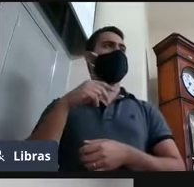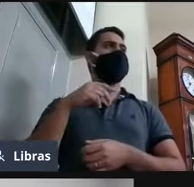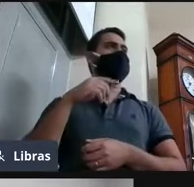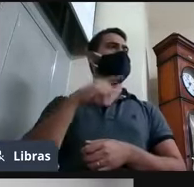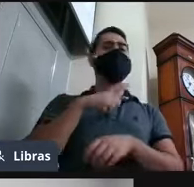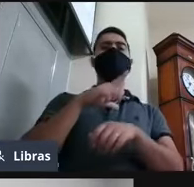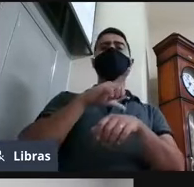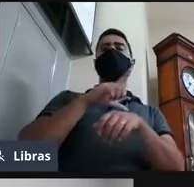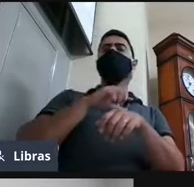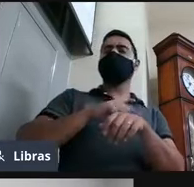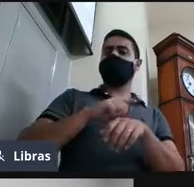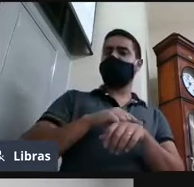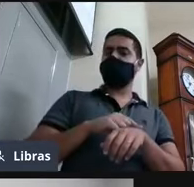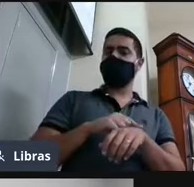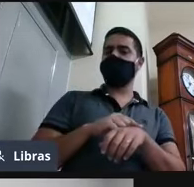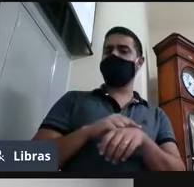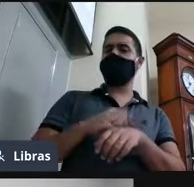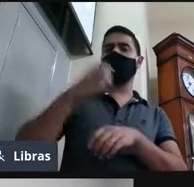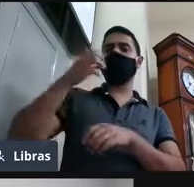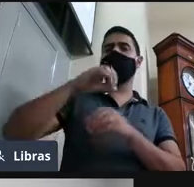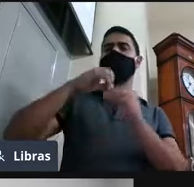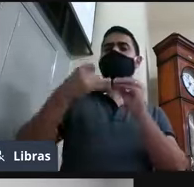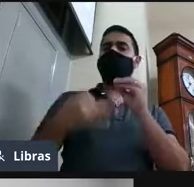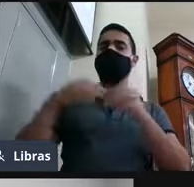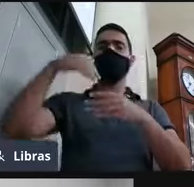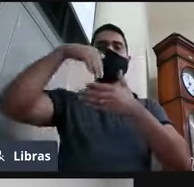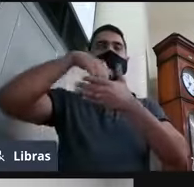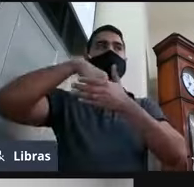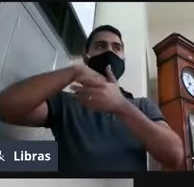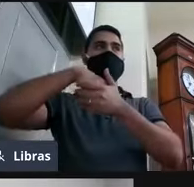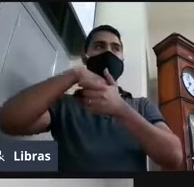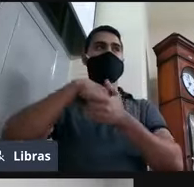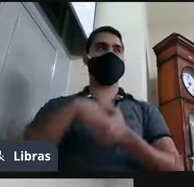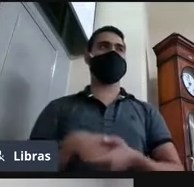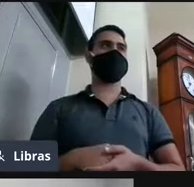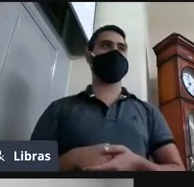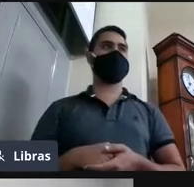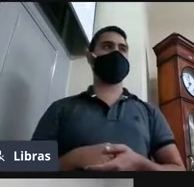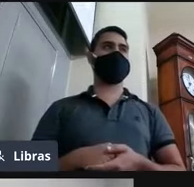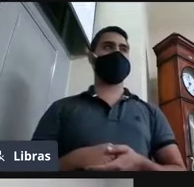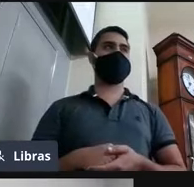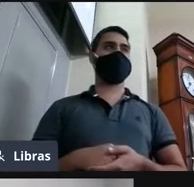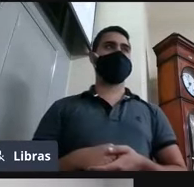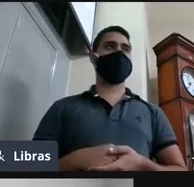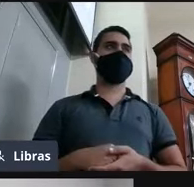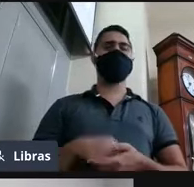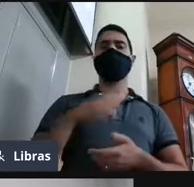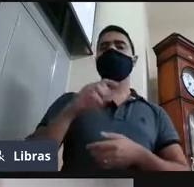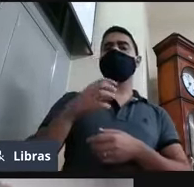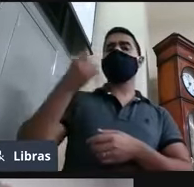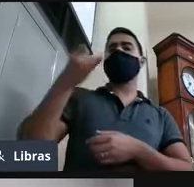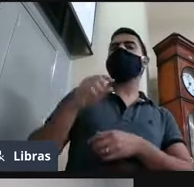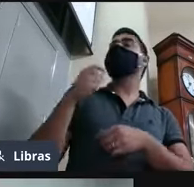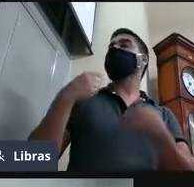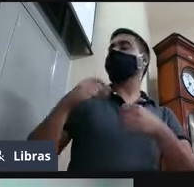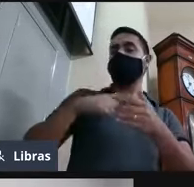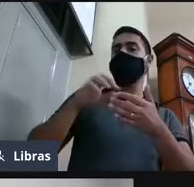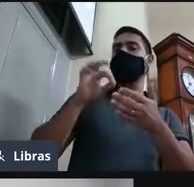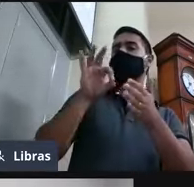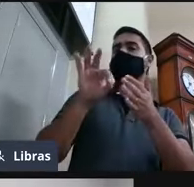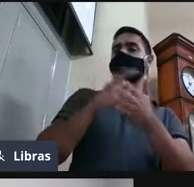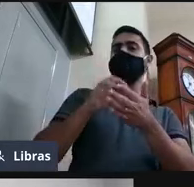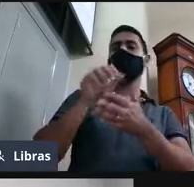ter o seu tempo regimental para a justificativa do seu voto. Presidente, ainda pela ordem, né, só para deixar claro, Tá. eu quero que conste em ata, por